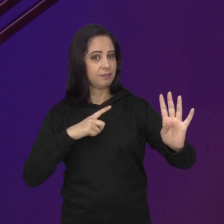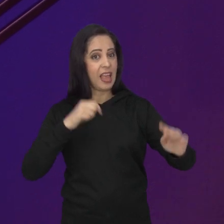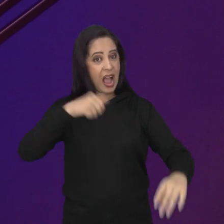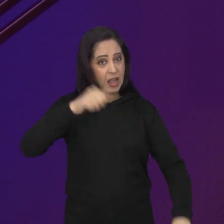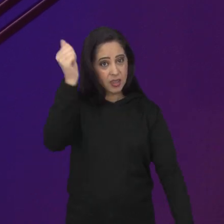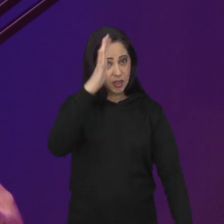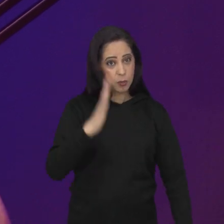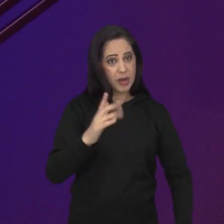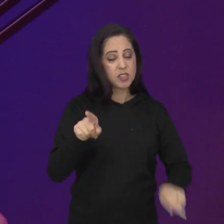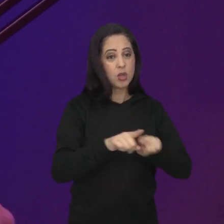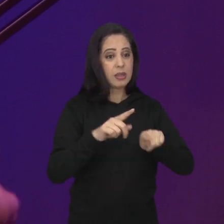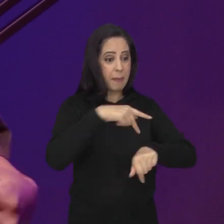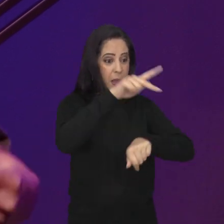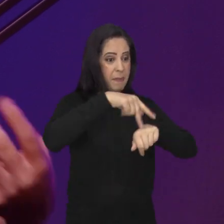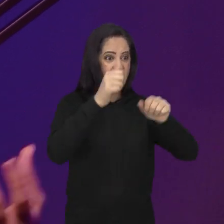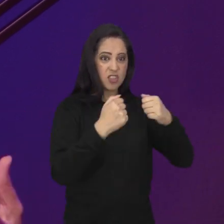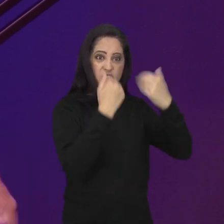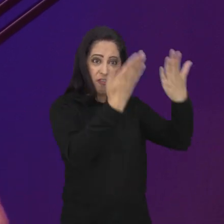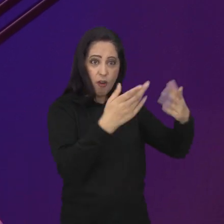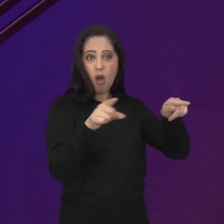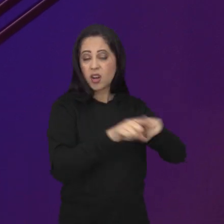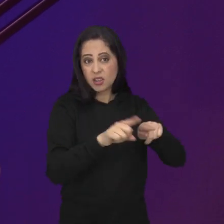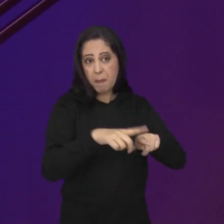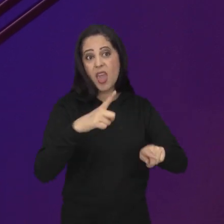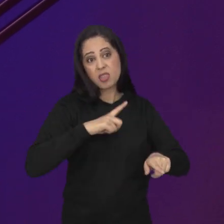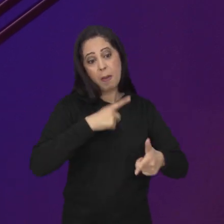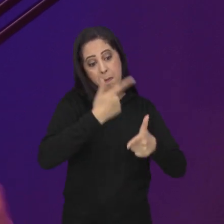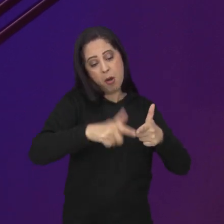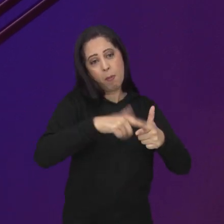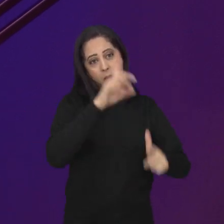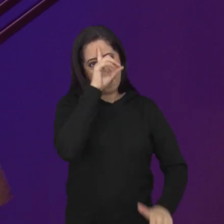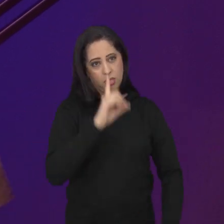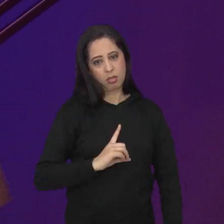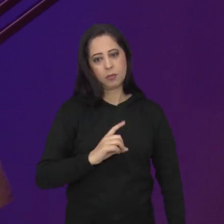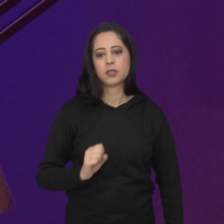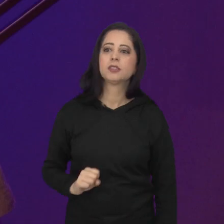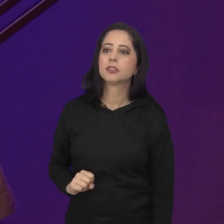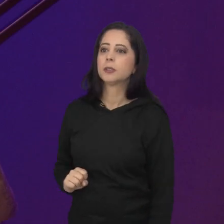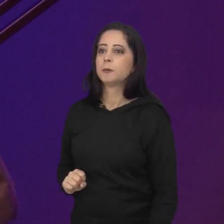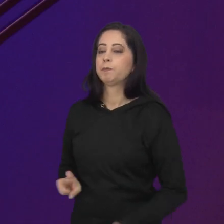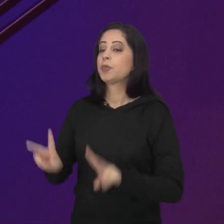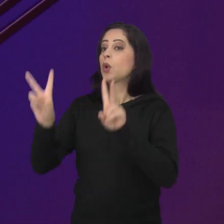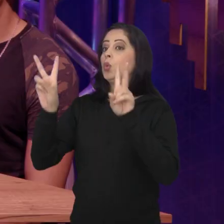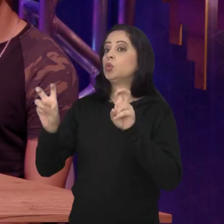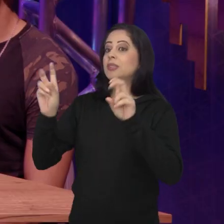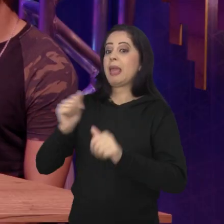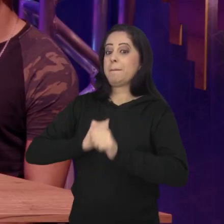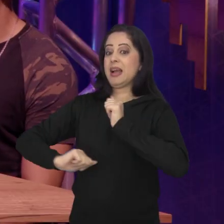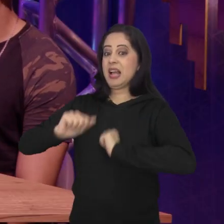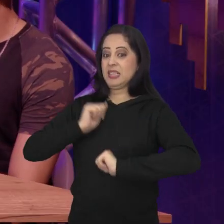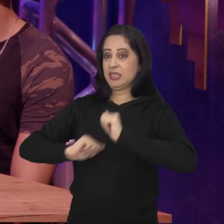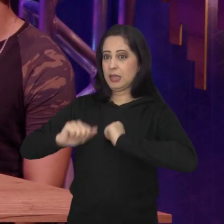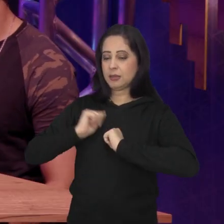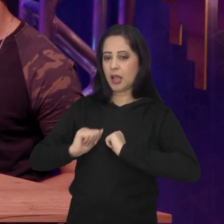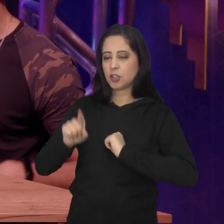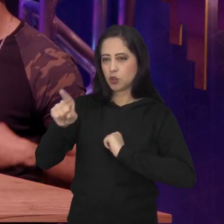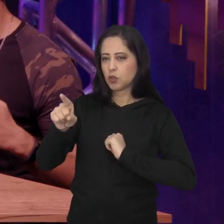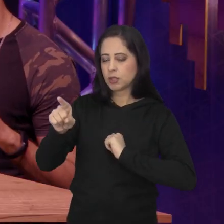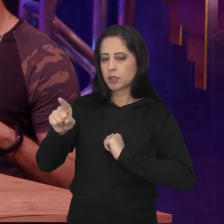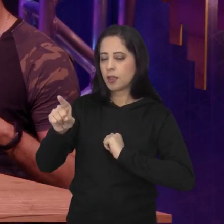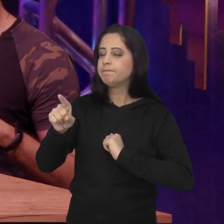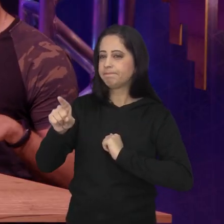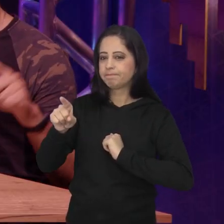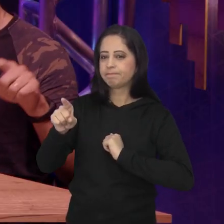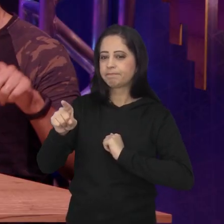espera? Então essa é uma questão que não só o Brasil vive, mas países do mundo todo vivenciam. E falando de